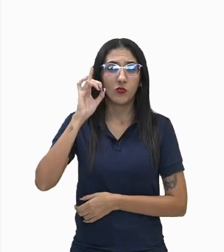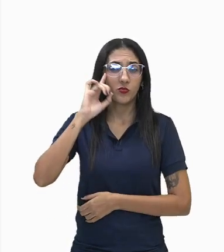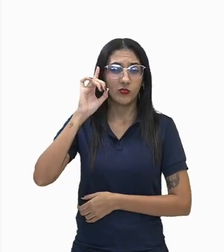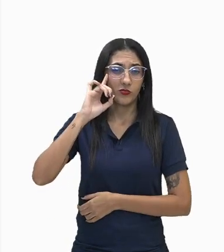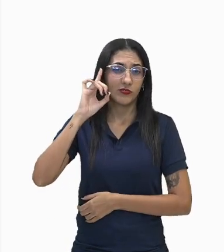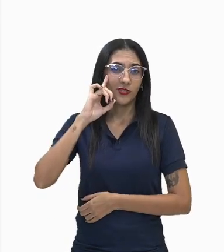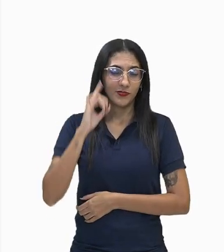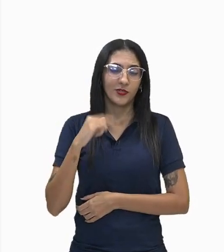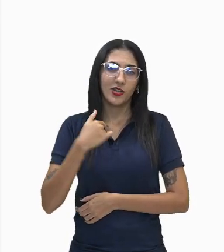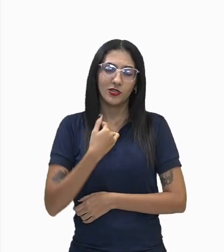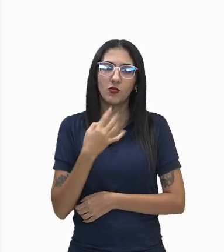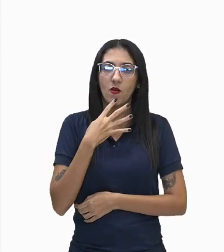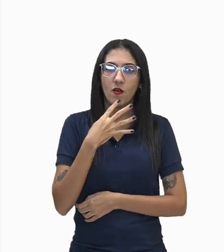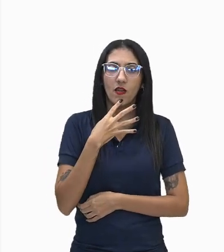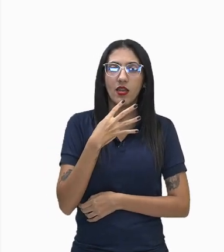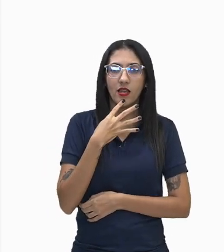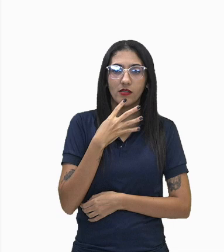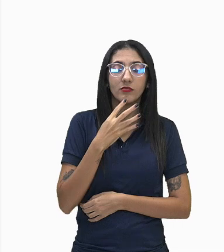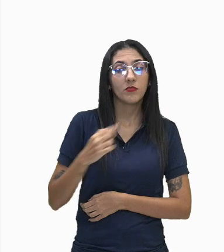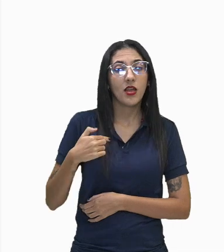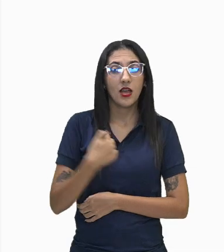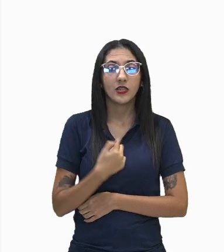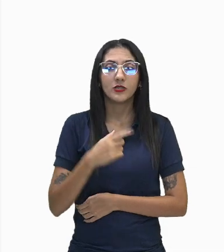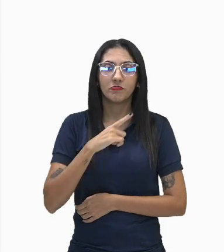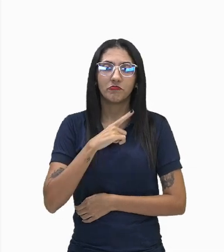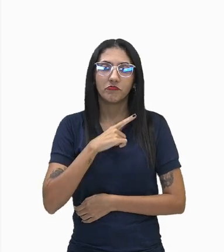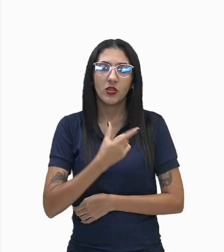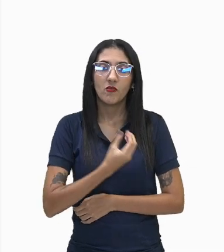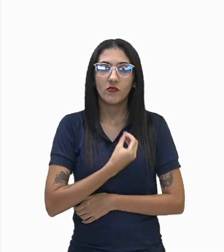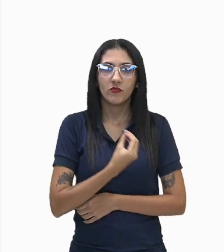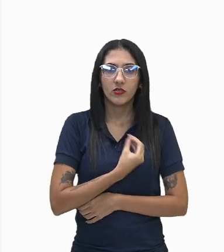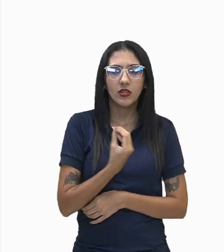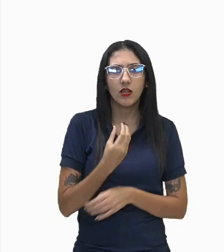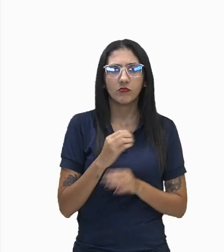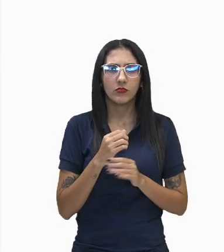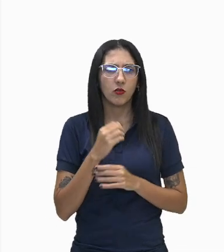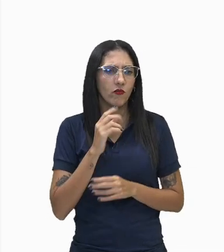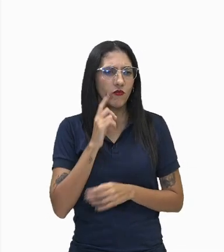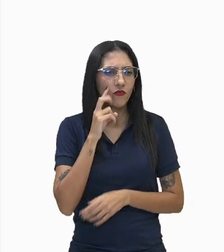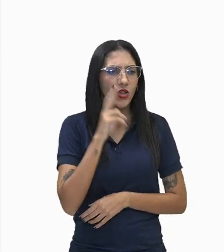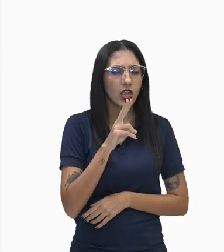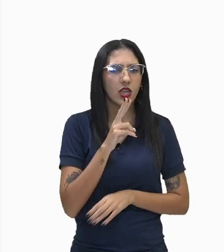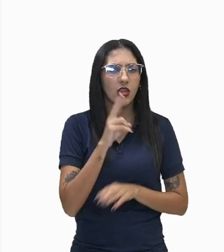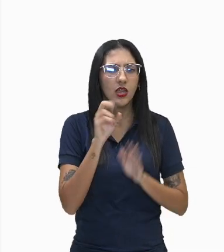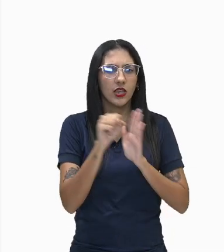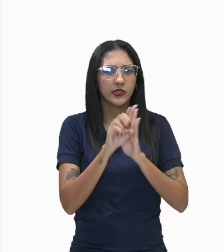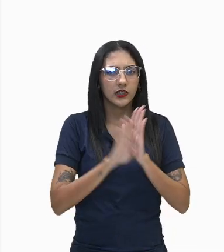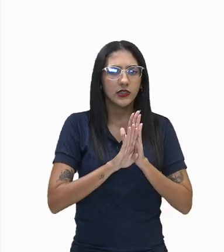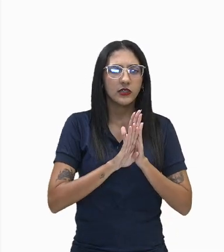dias. Todos os dias nós convivemos com símbolos, nós